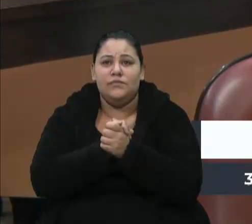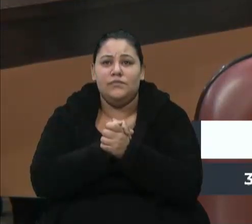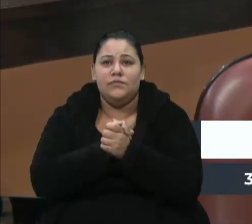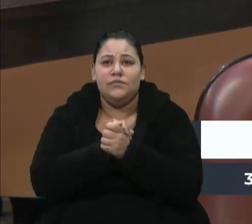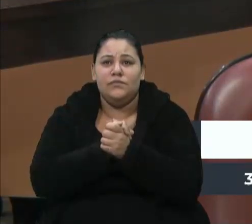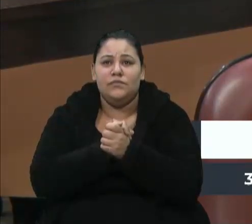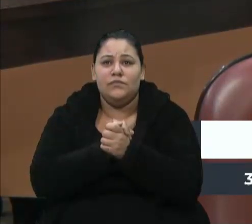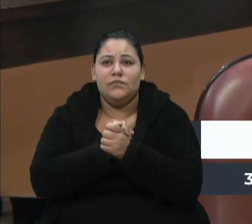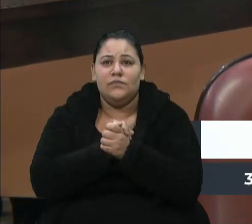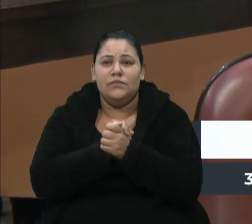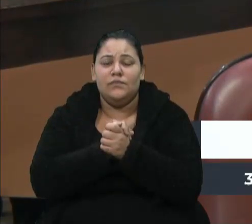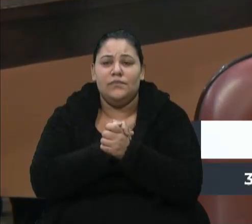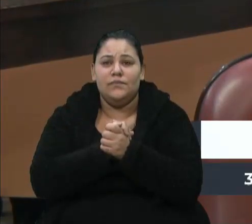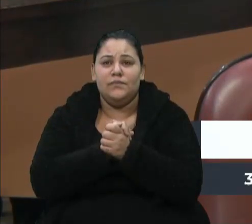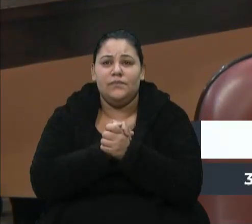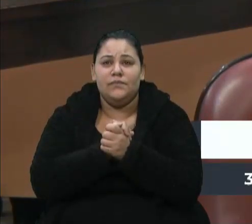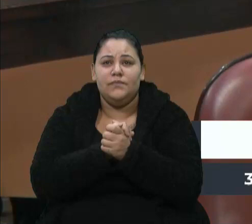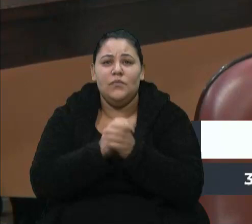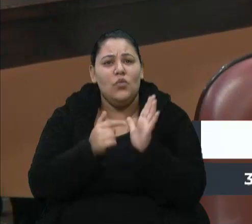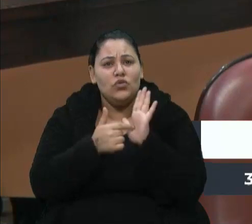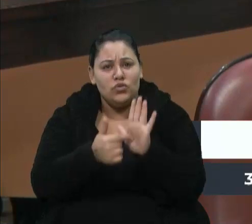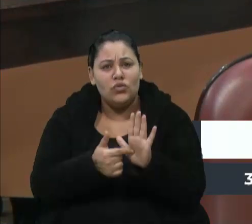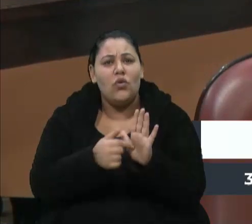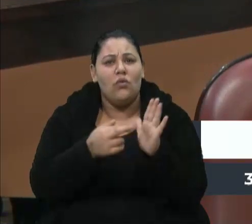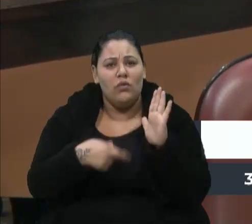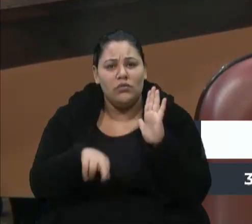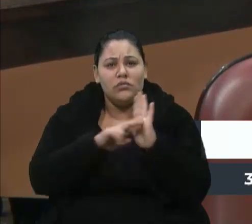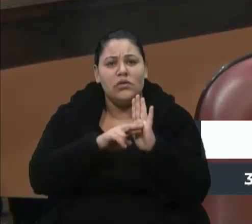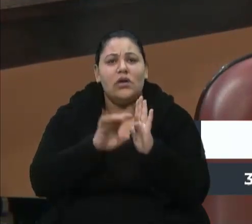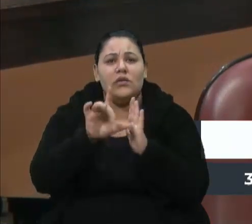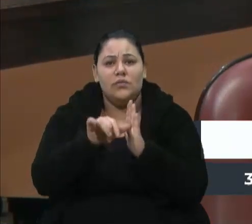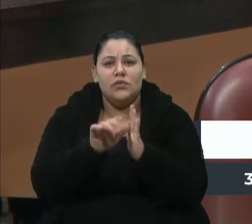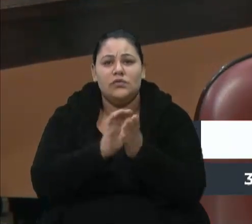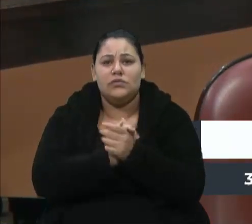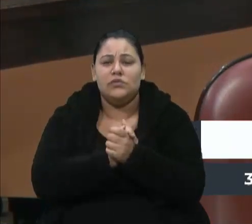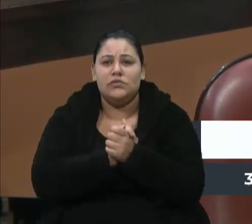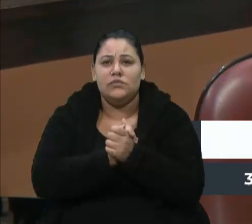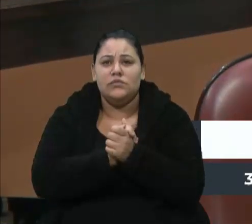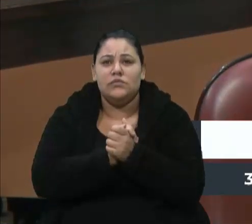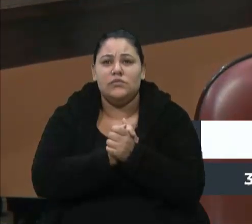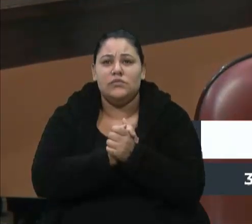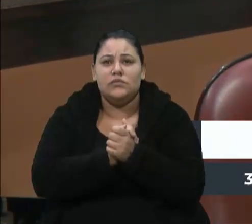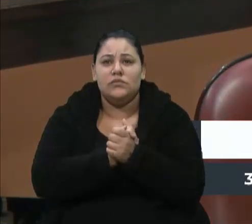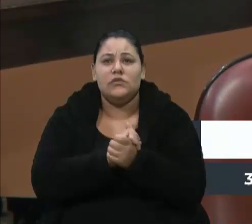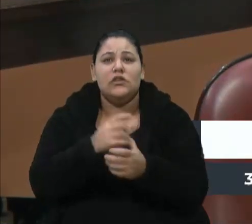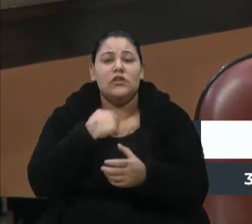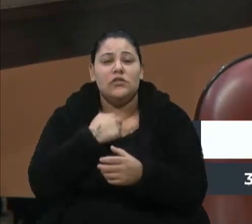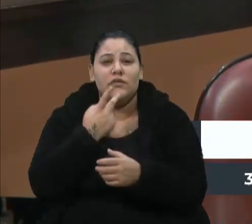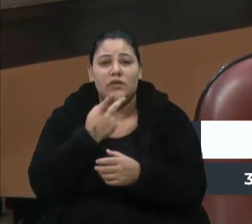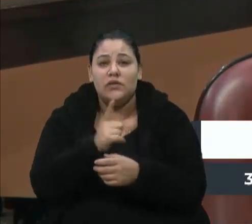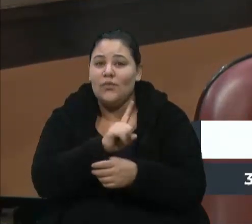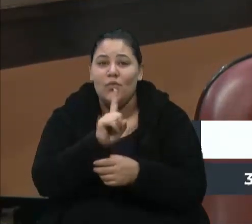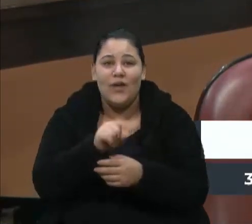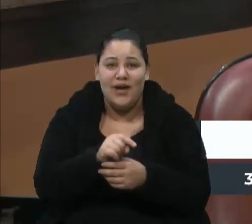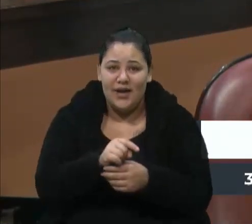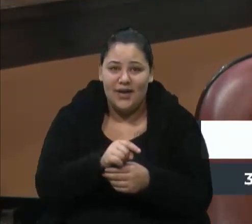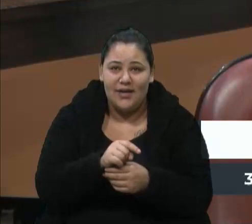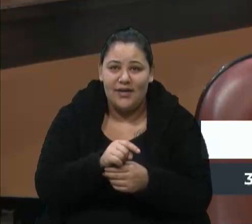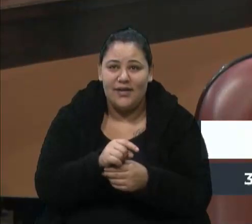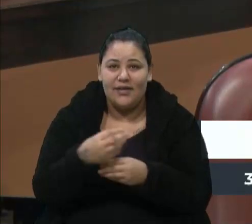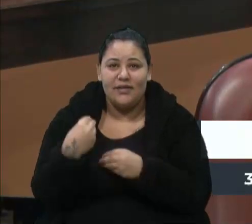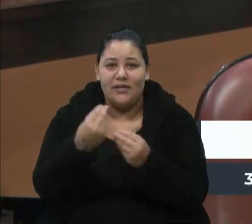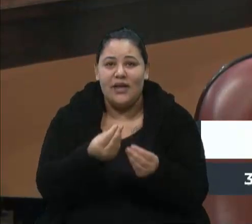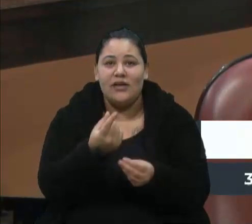depois mostrou. Mostrou o seu resultado agora. Não, eu estou dando uma carta clara, não é dar dinheiro